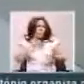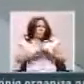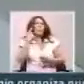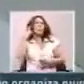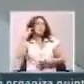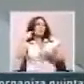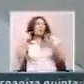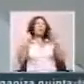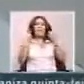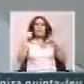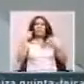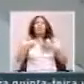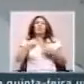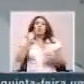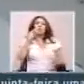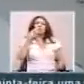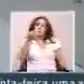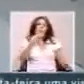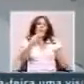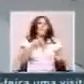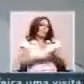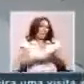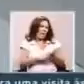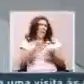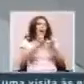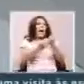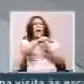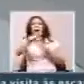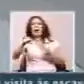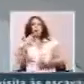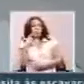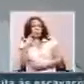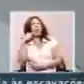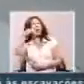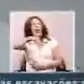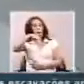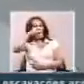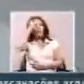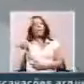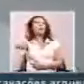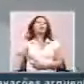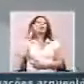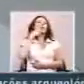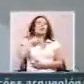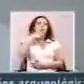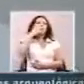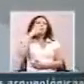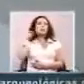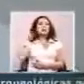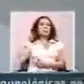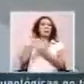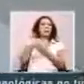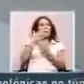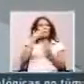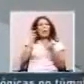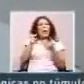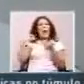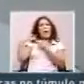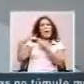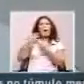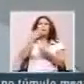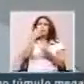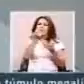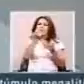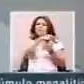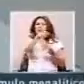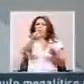atenção para, de facto, alguns excessos que se têm. E eu penso que ultimamente há uma tendência, de facto, no sentido de um agravamento de